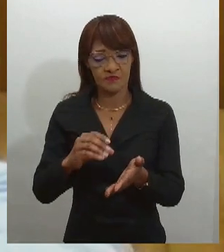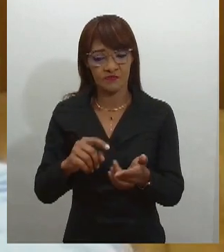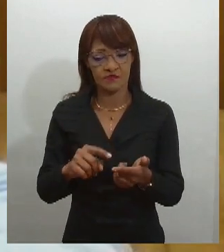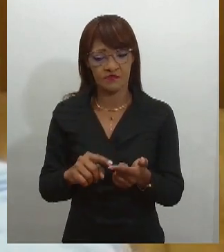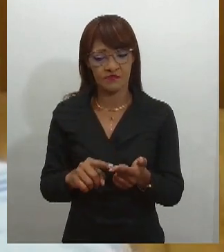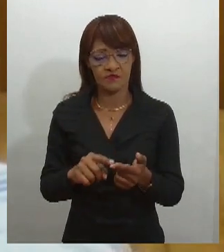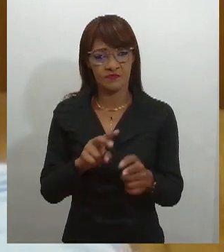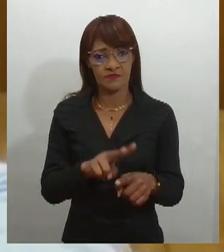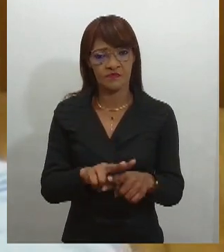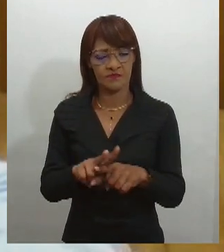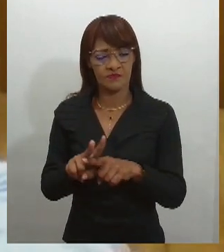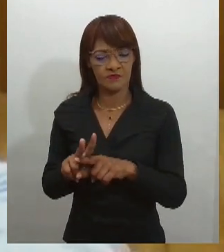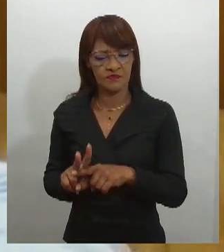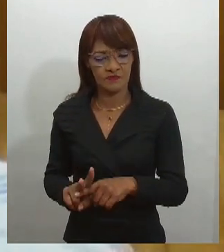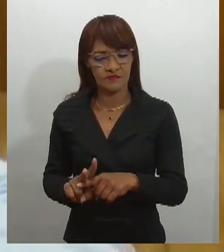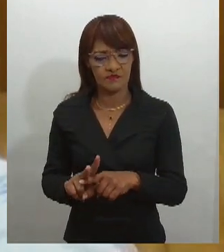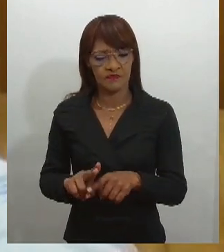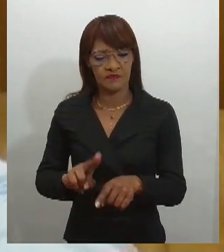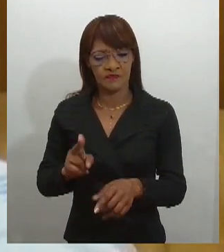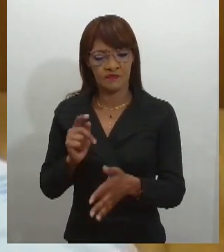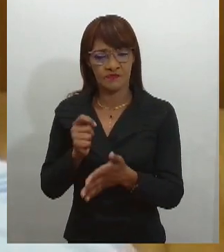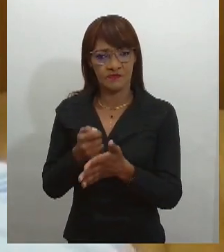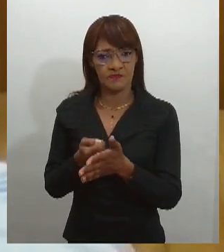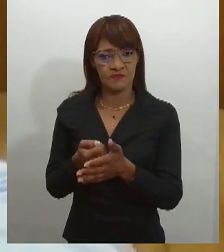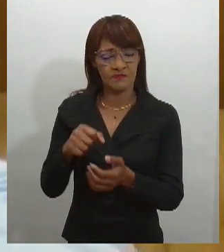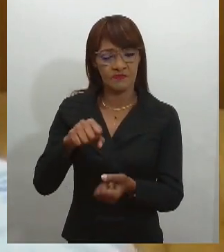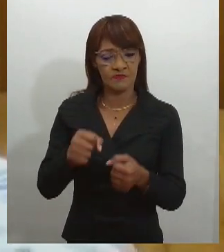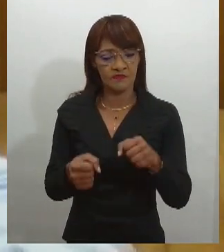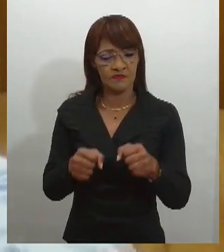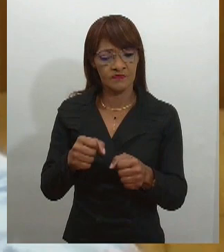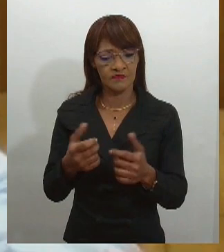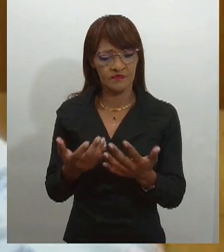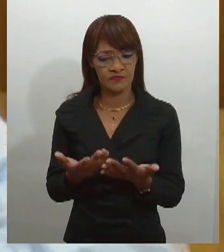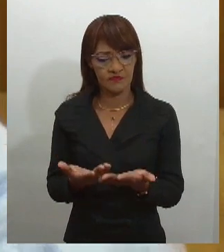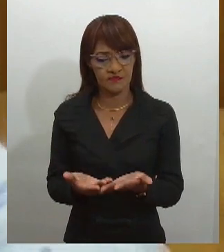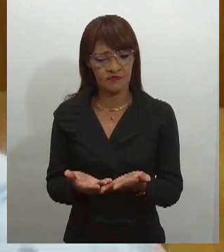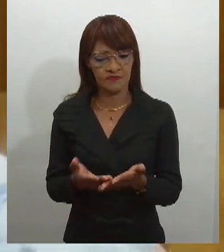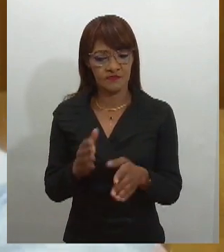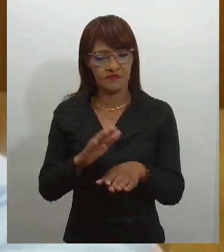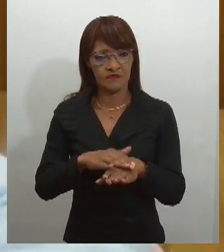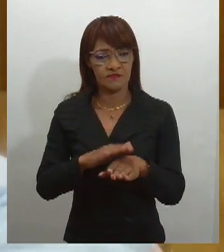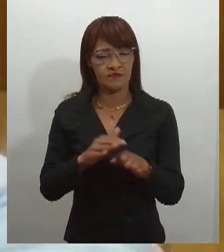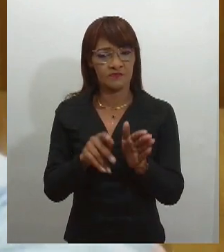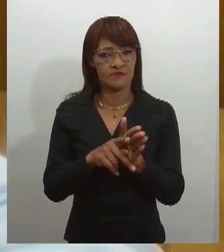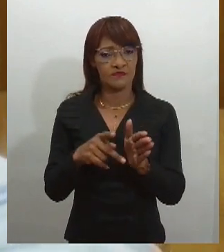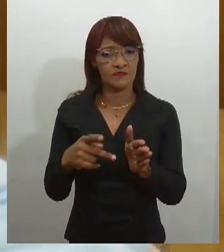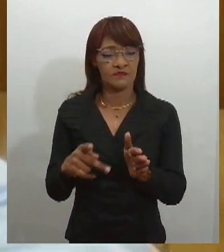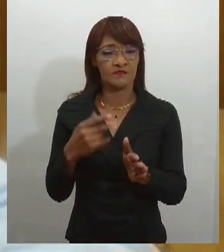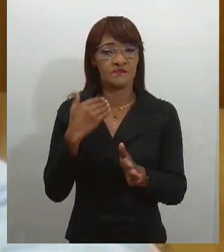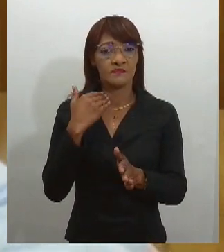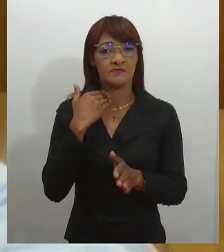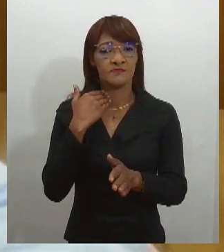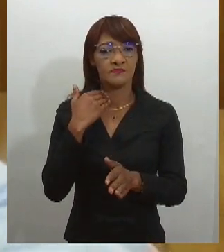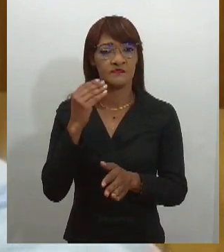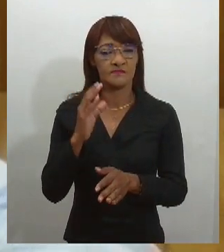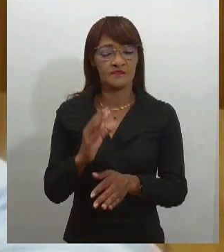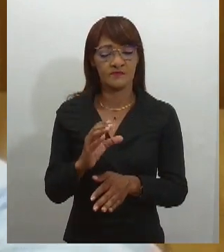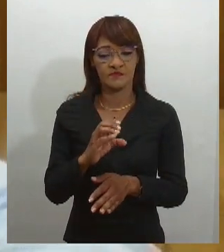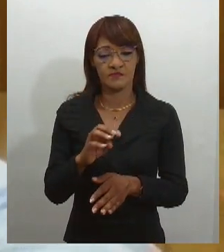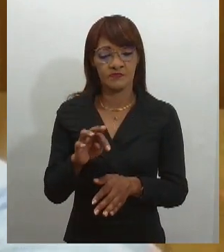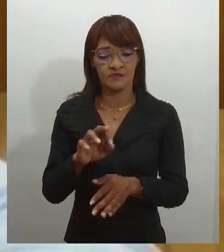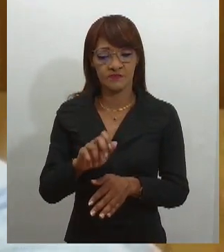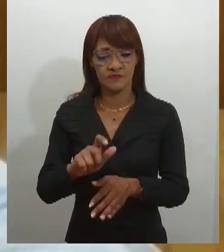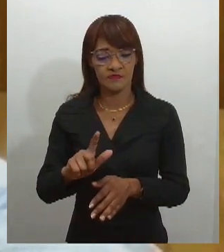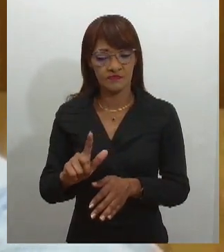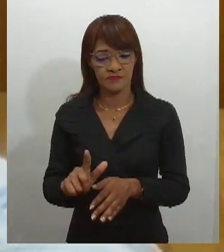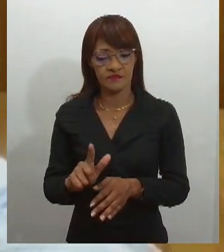veículo, ele está regido pelo Banco Central. E o Banco Central, ele determina que tenha uma taxa